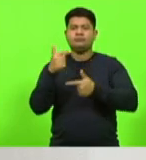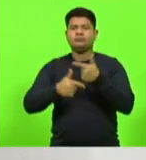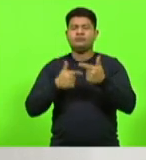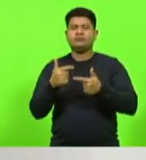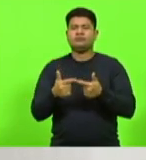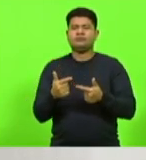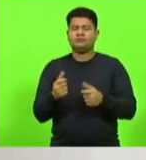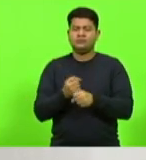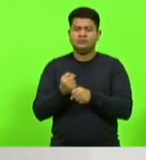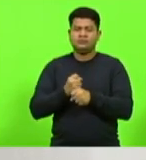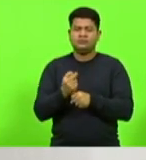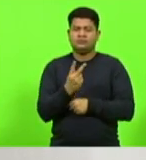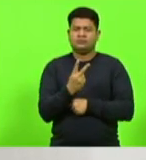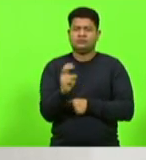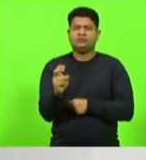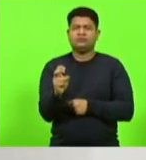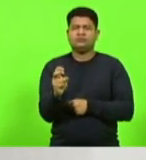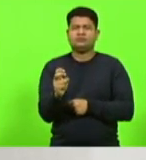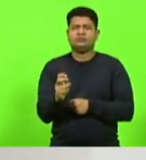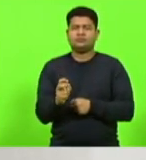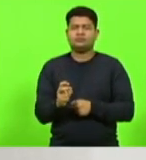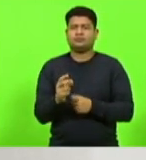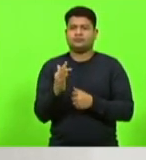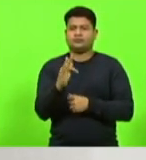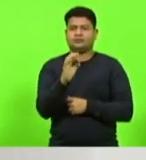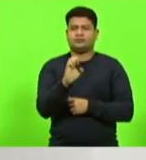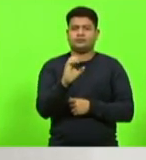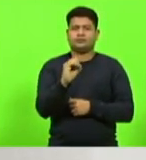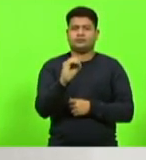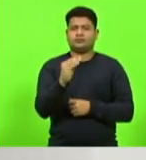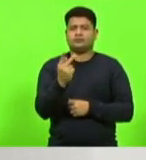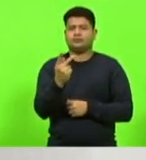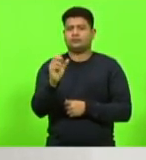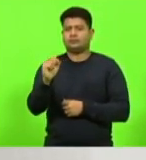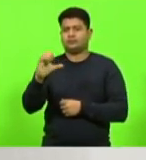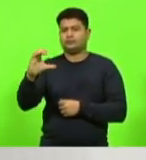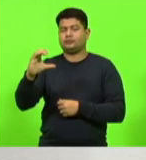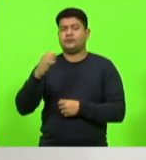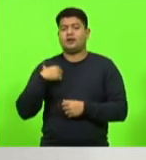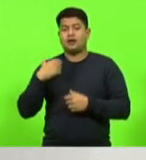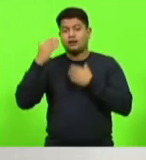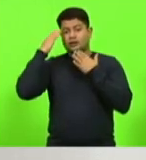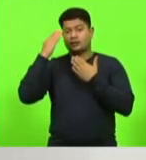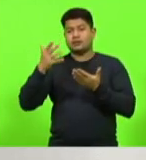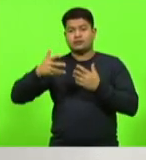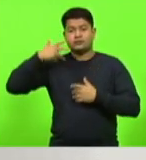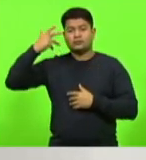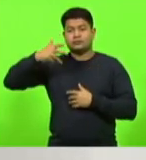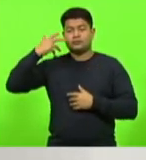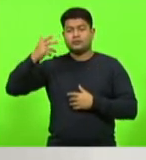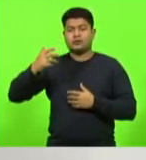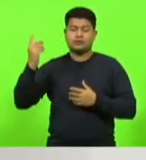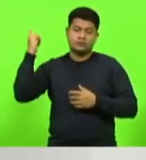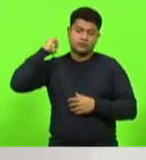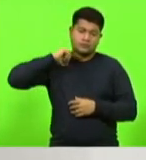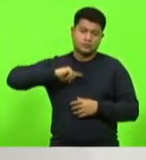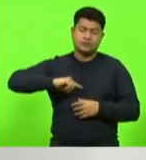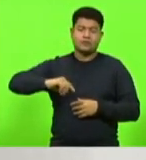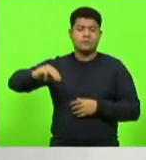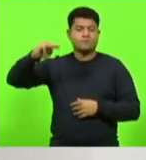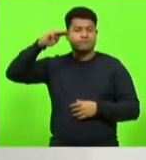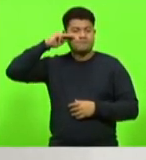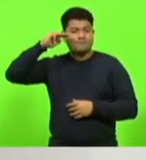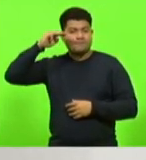anos pela FEUESC. Agradeço as manifestações do deputado Silvio Drevec, da deputada